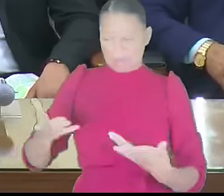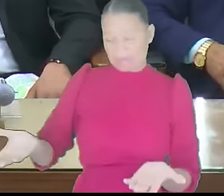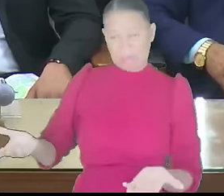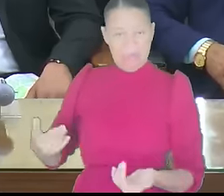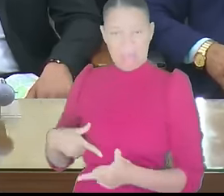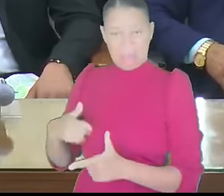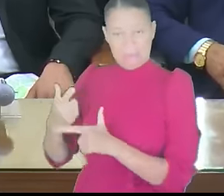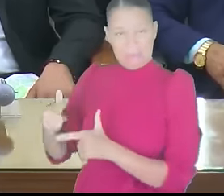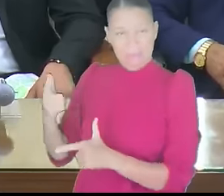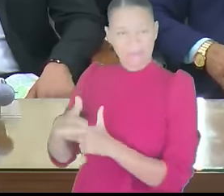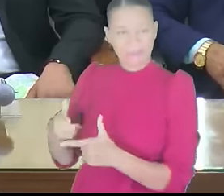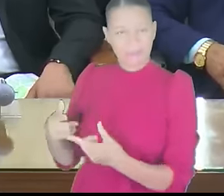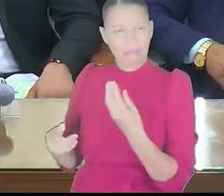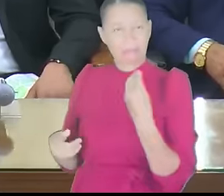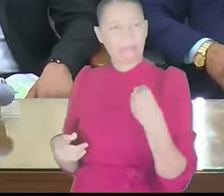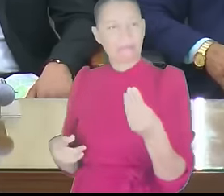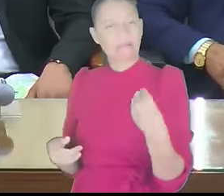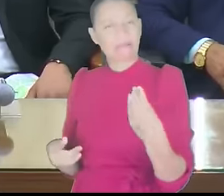Está vendo, pastor?